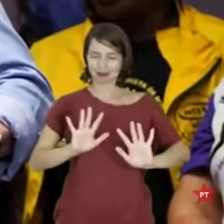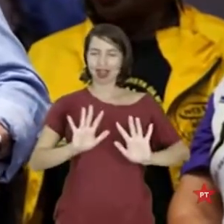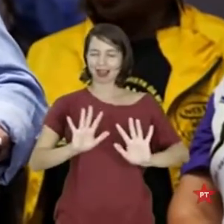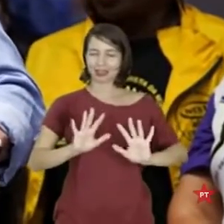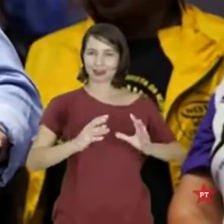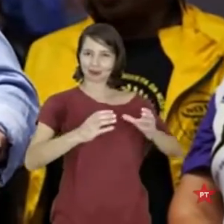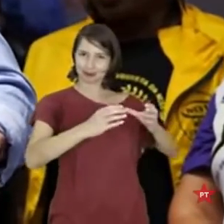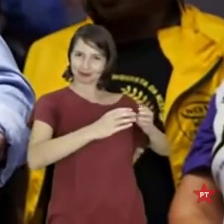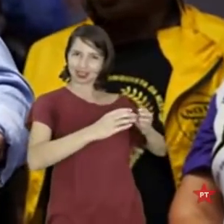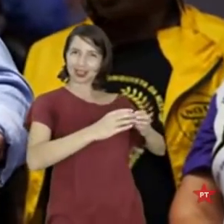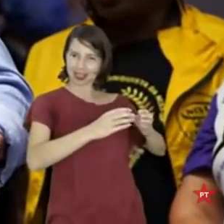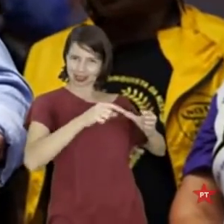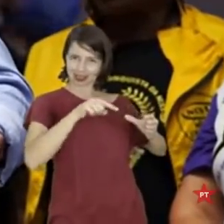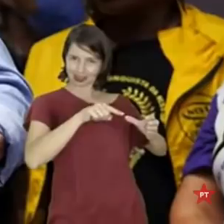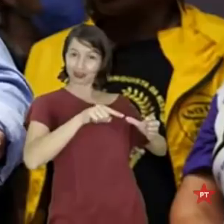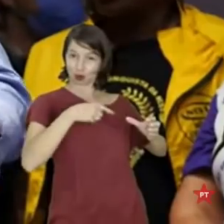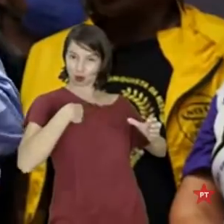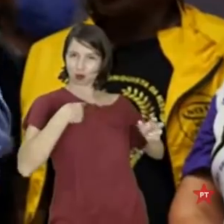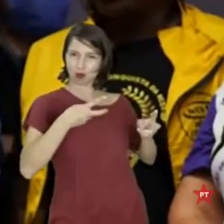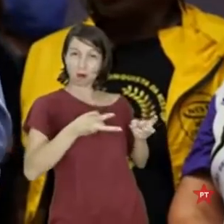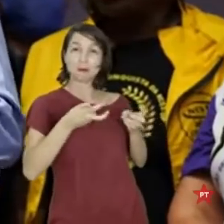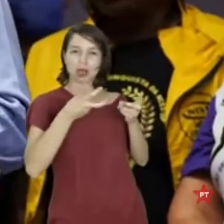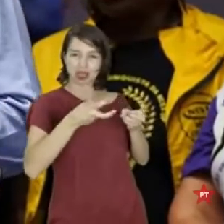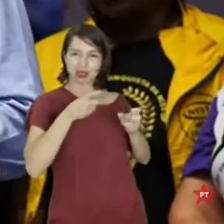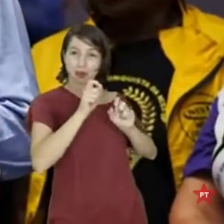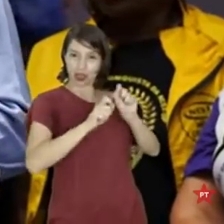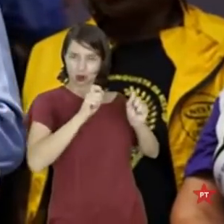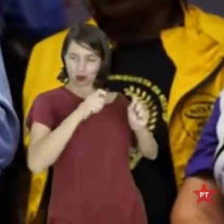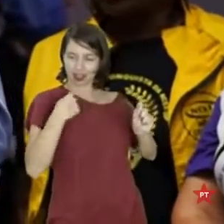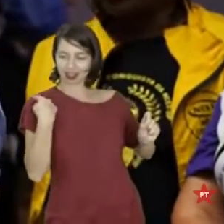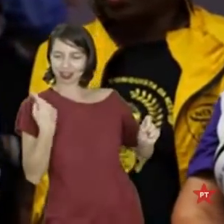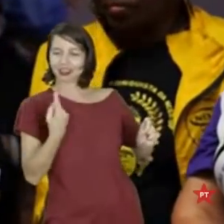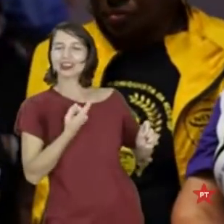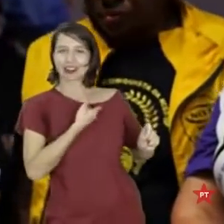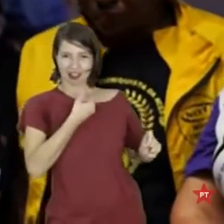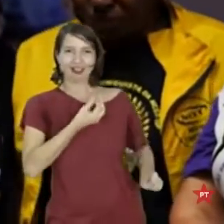independente da vontade deles. Eles